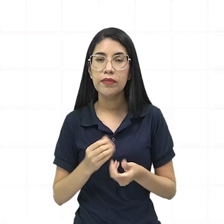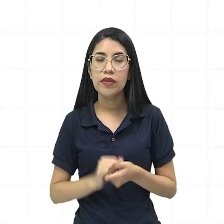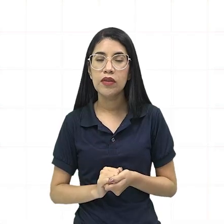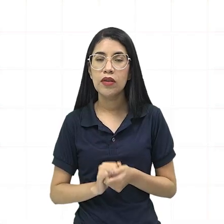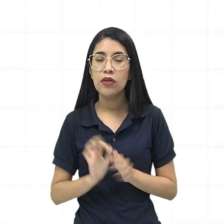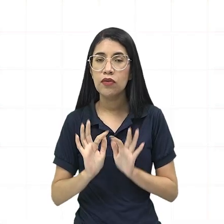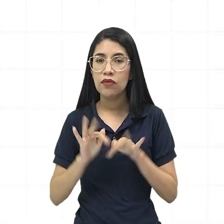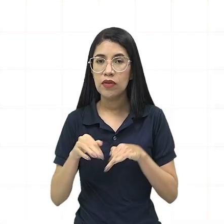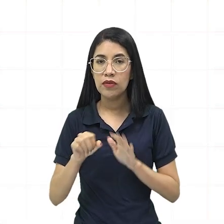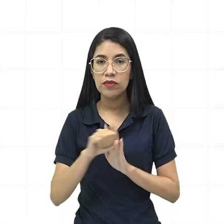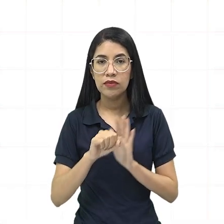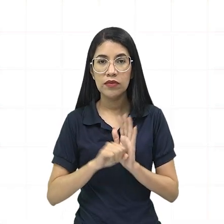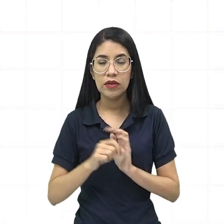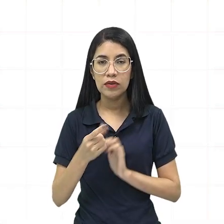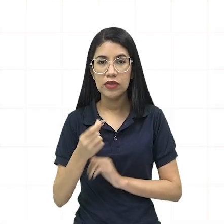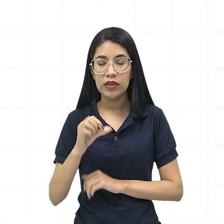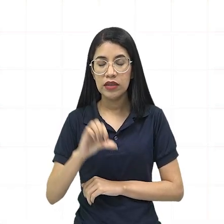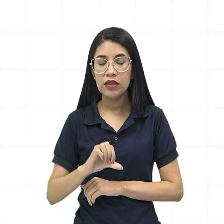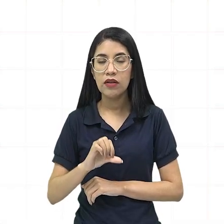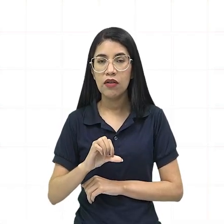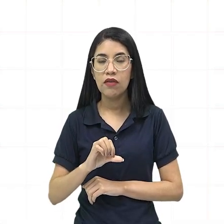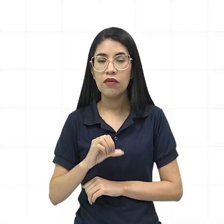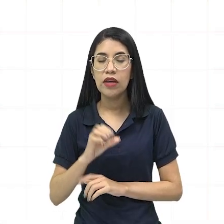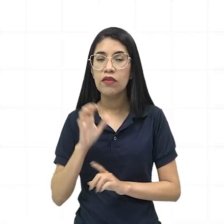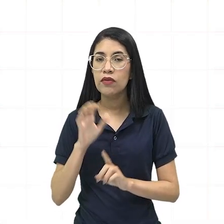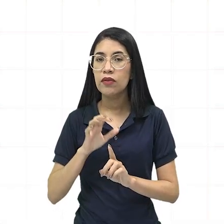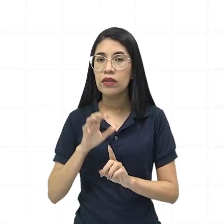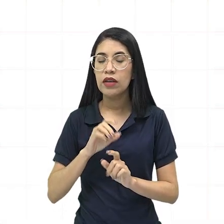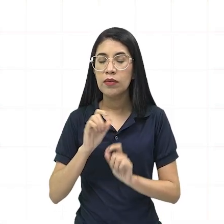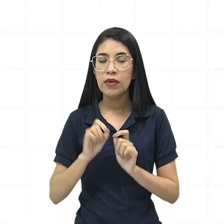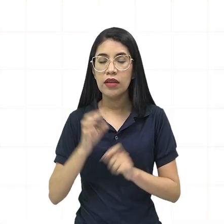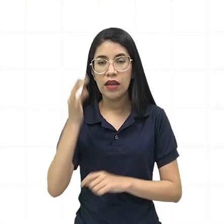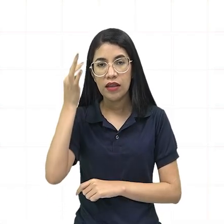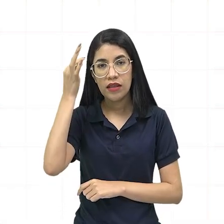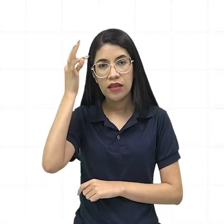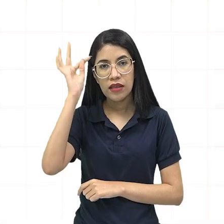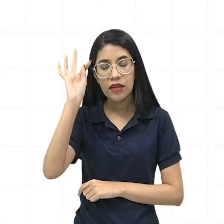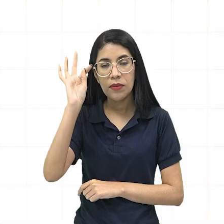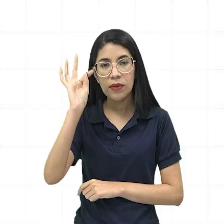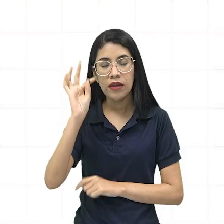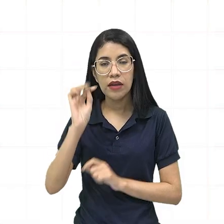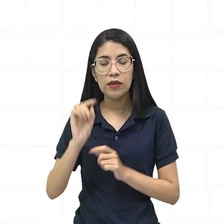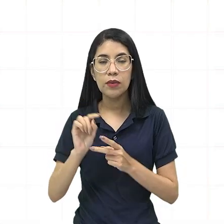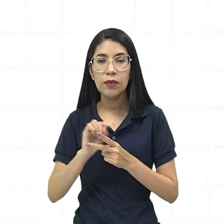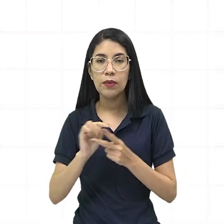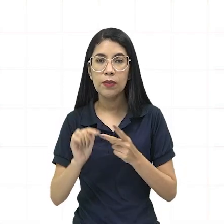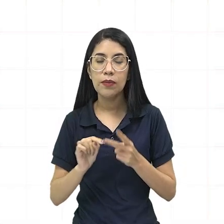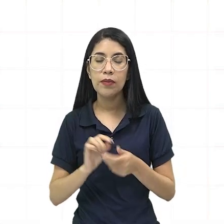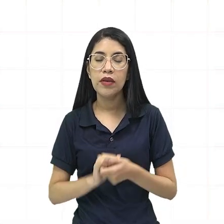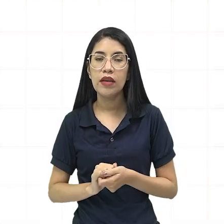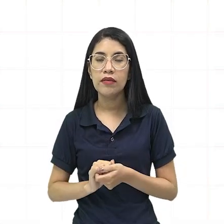do século XIX, inspirada pela teoria ou pelas teorias da